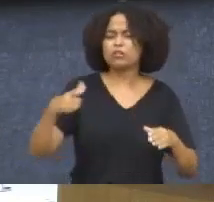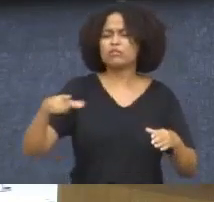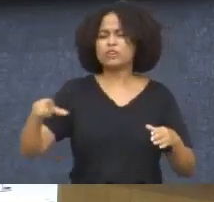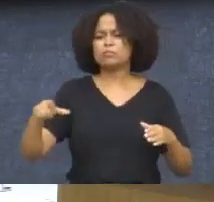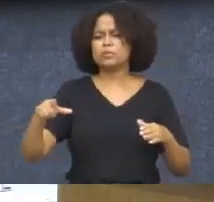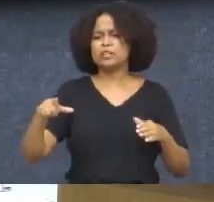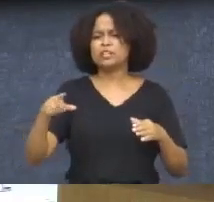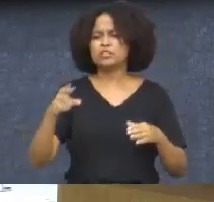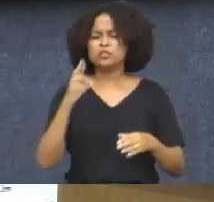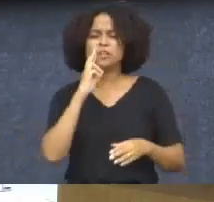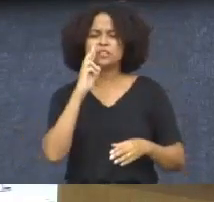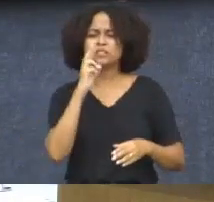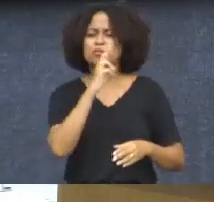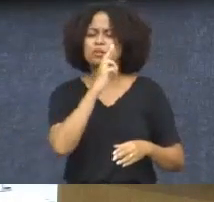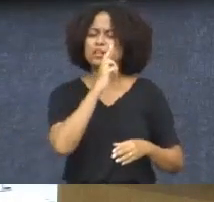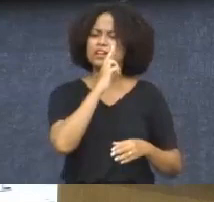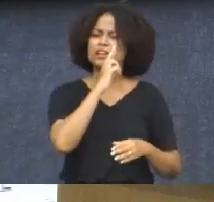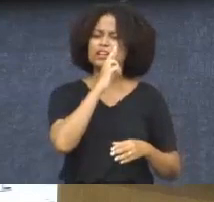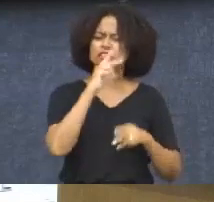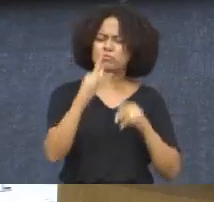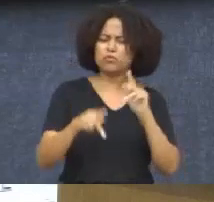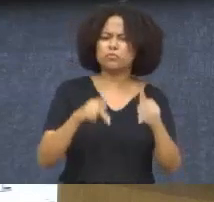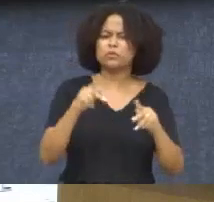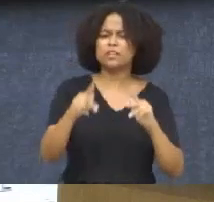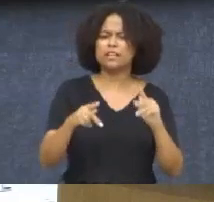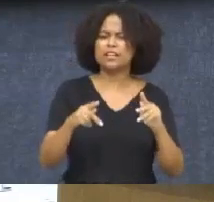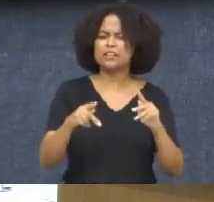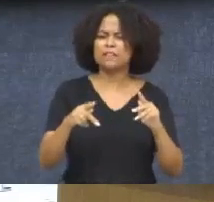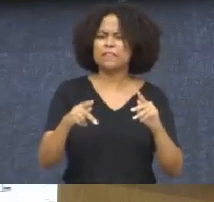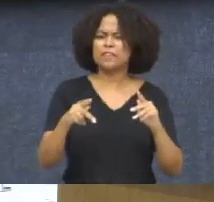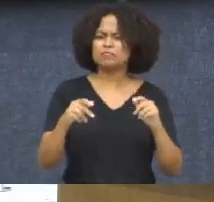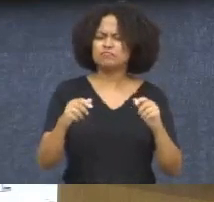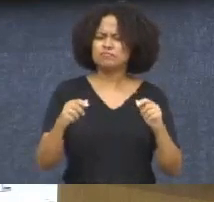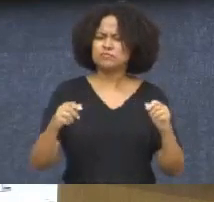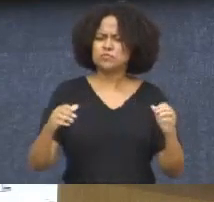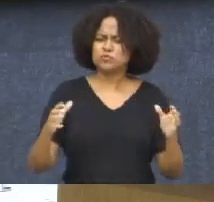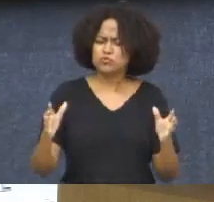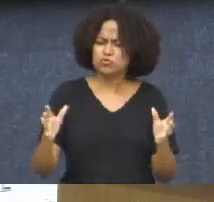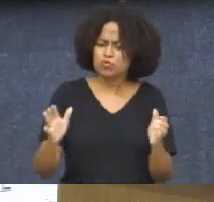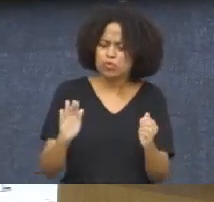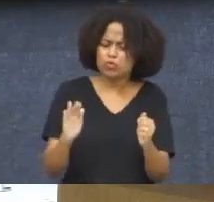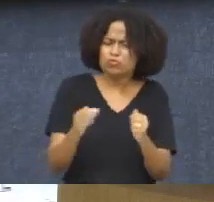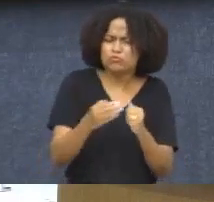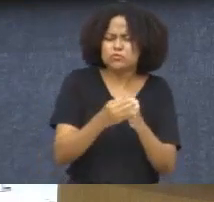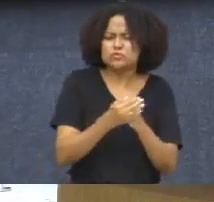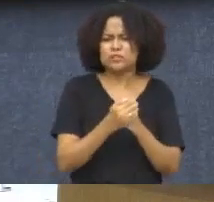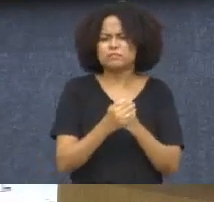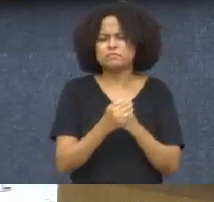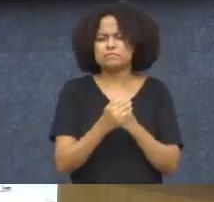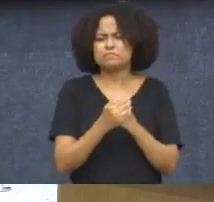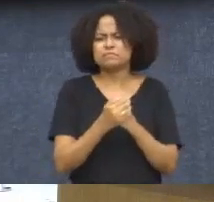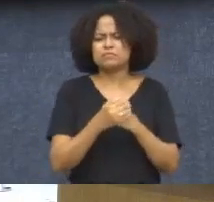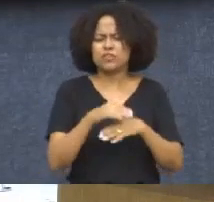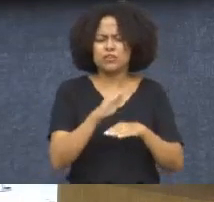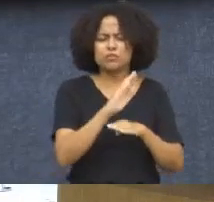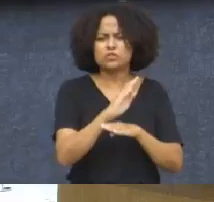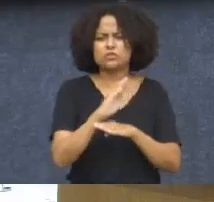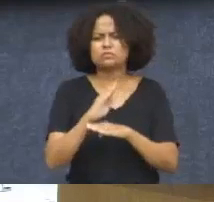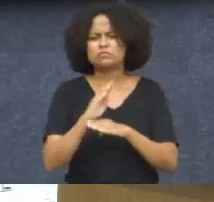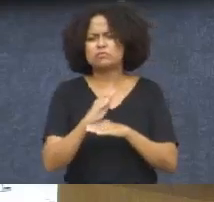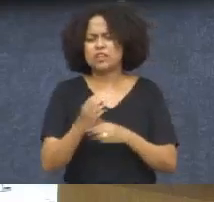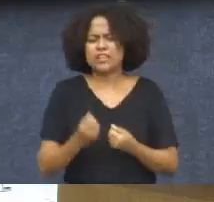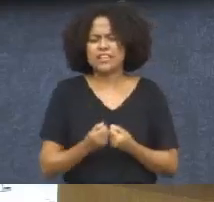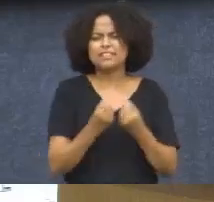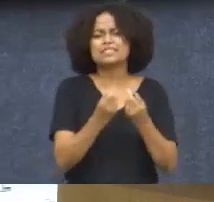do Avante, juntamente com a bancada do PSOL, que Vossa Excelência abraçou de plano. E agora entrega esse restaurante com dezenas